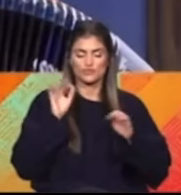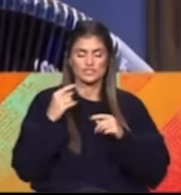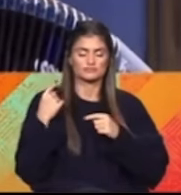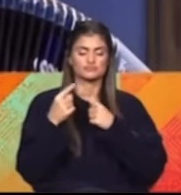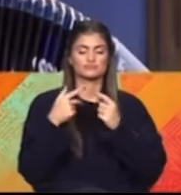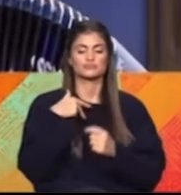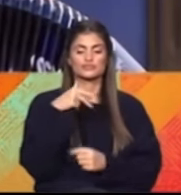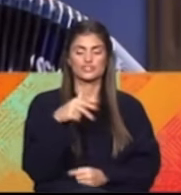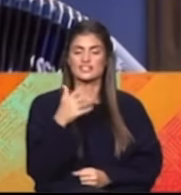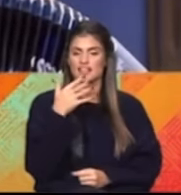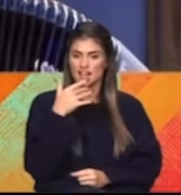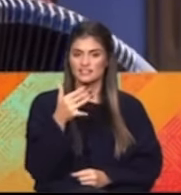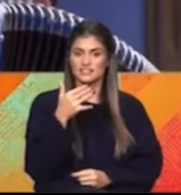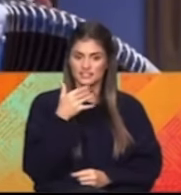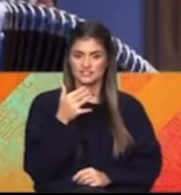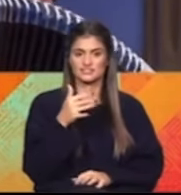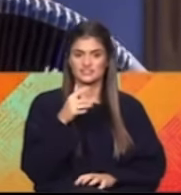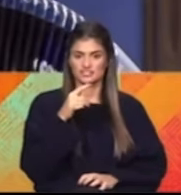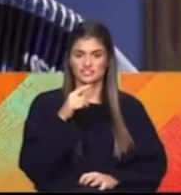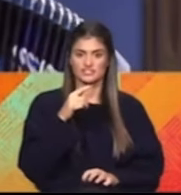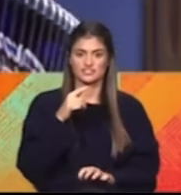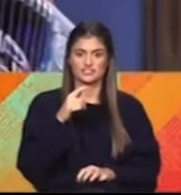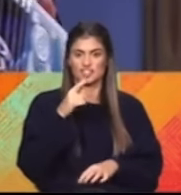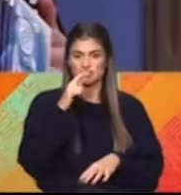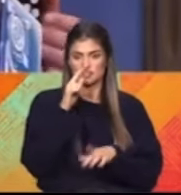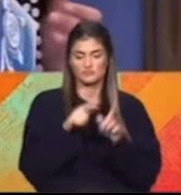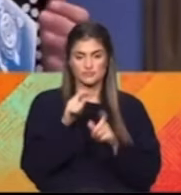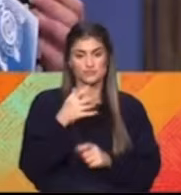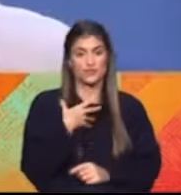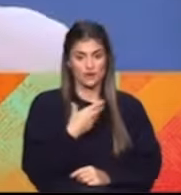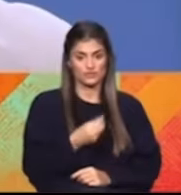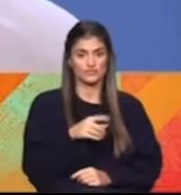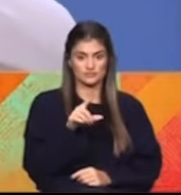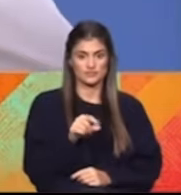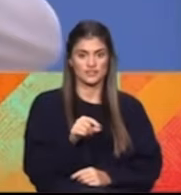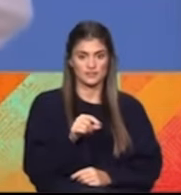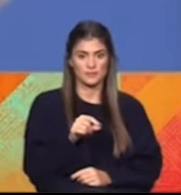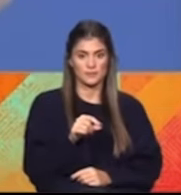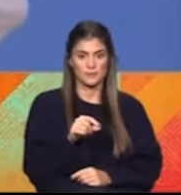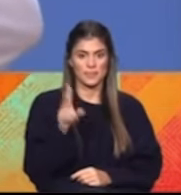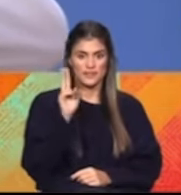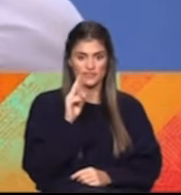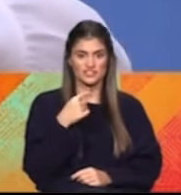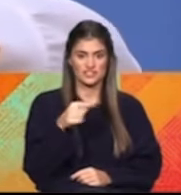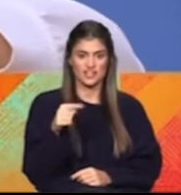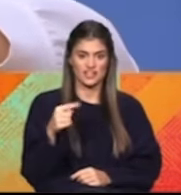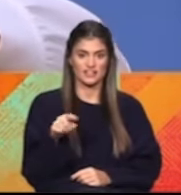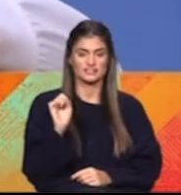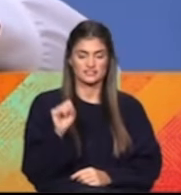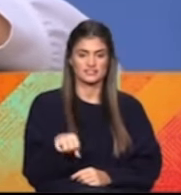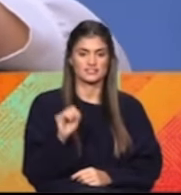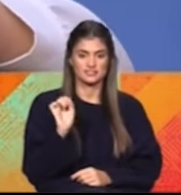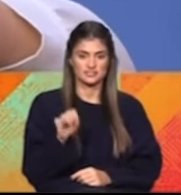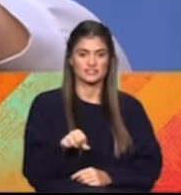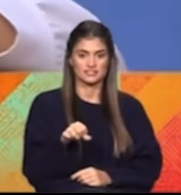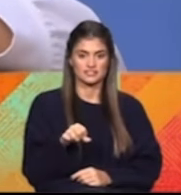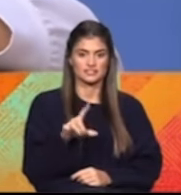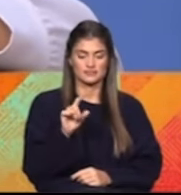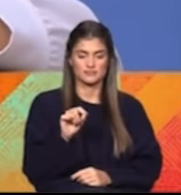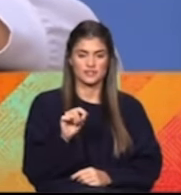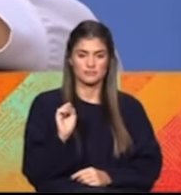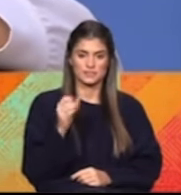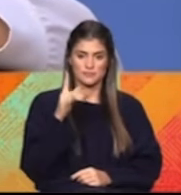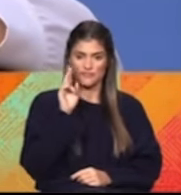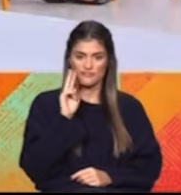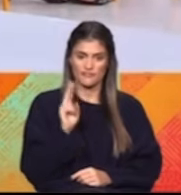portuguesa. Canta e encanta as meninas e as fãs que ele tem. Ele tem muitas fãs, sim. Embora a maior fã